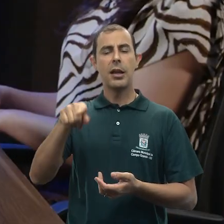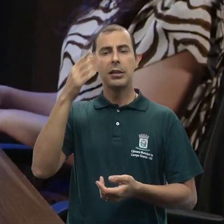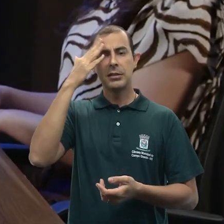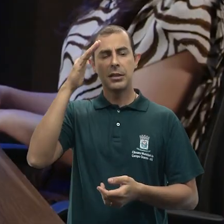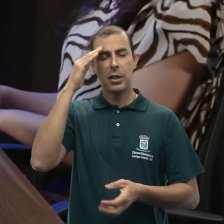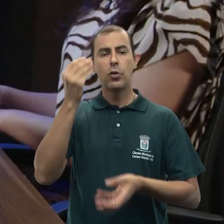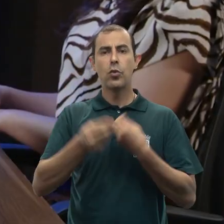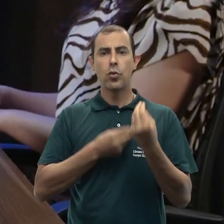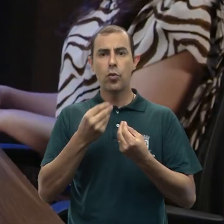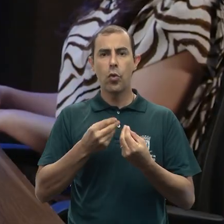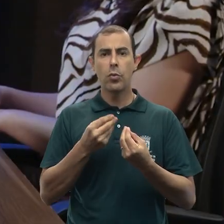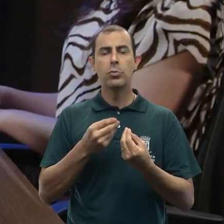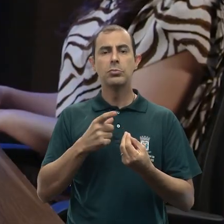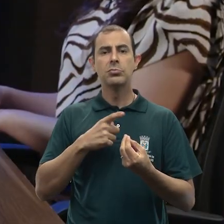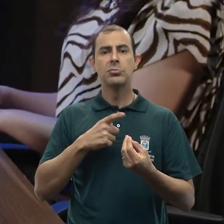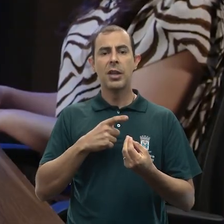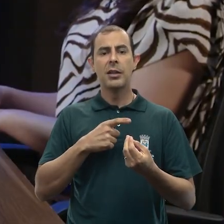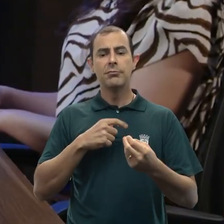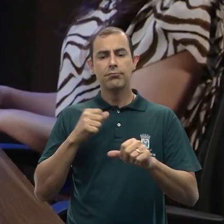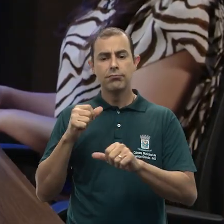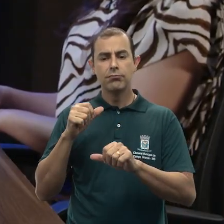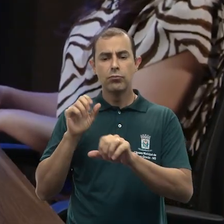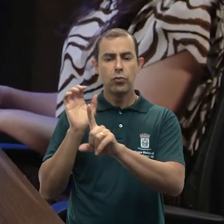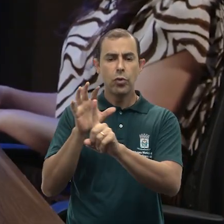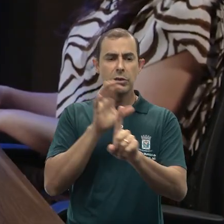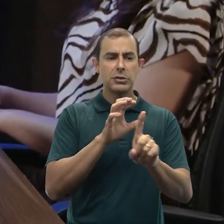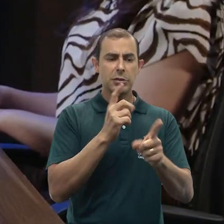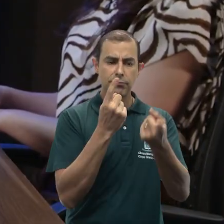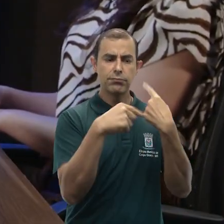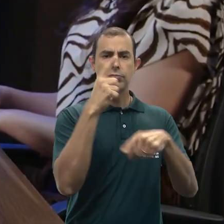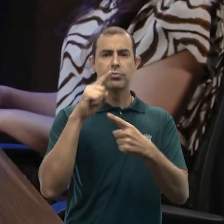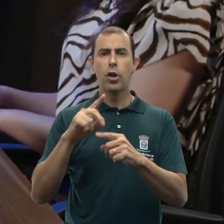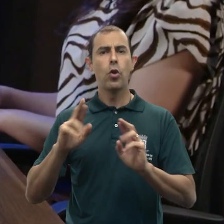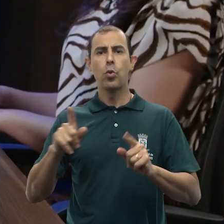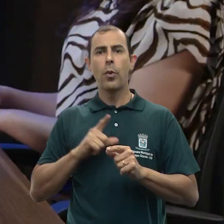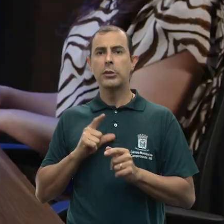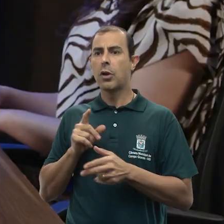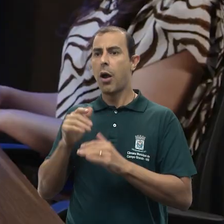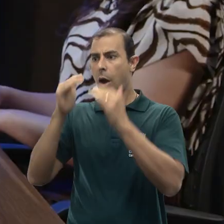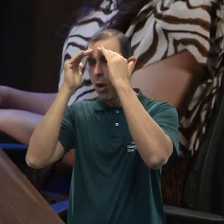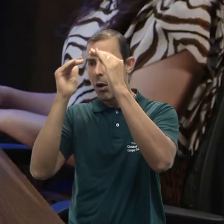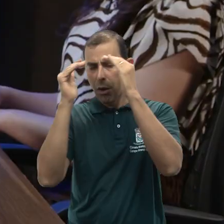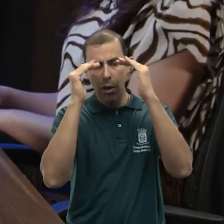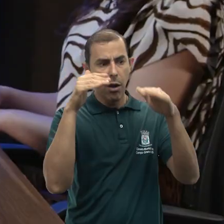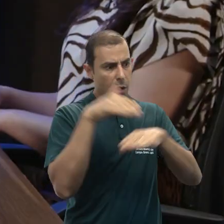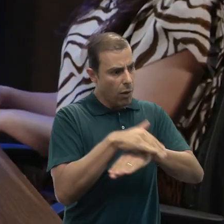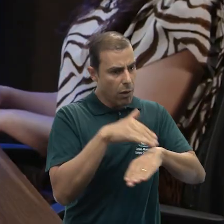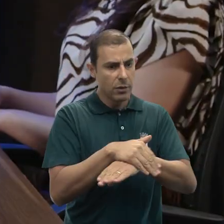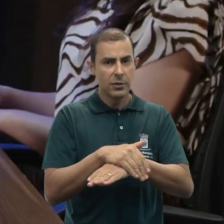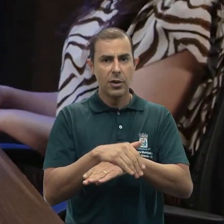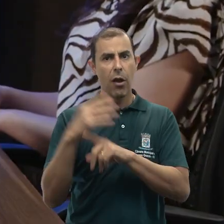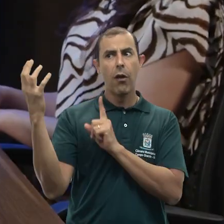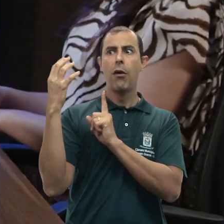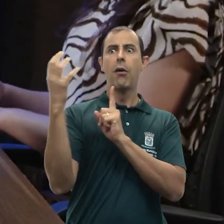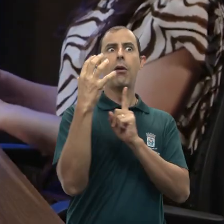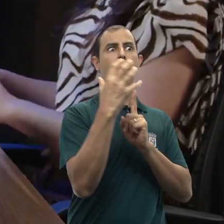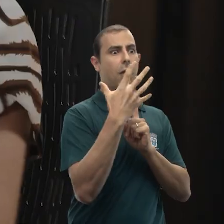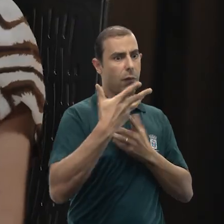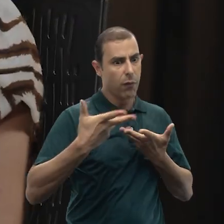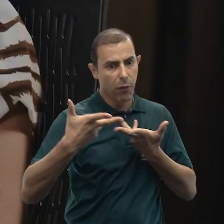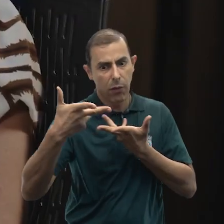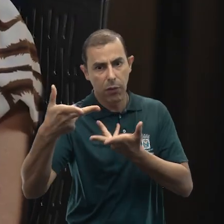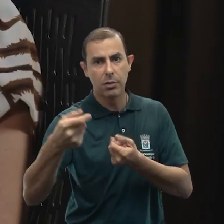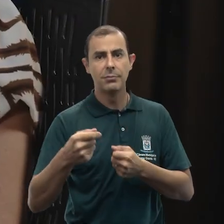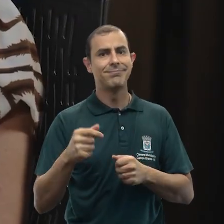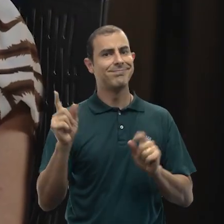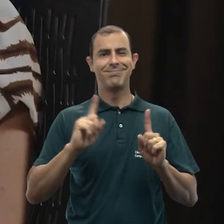transformador e não um agente que vai Maria com as outras e é influenciado e influenciável por tudo.